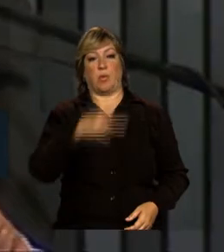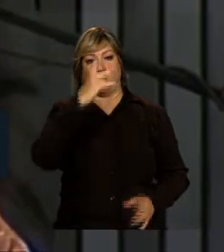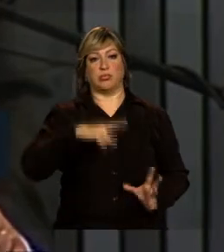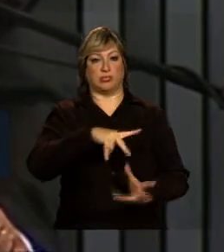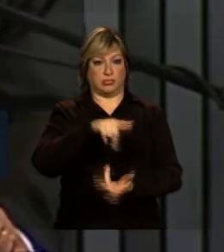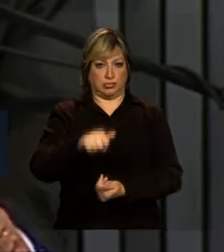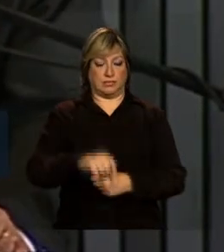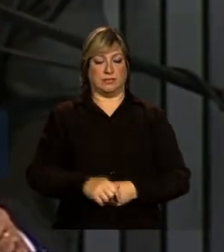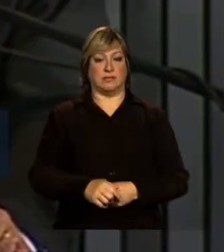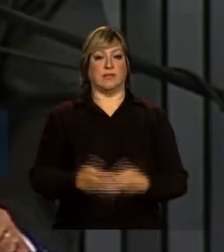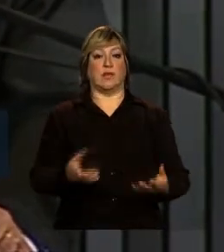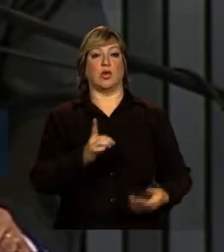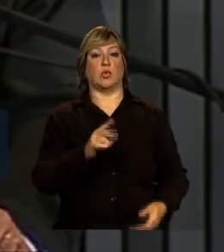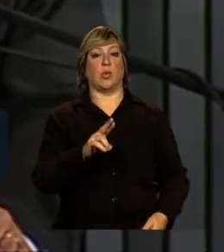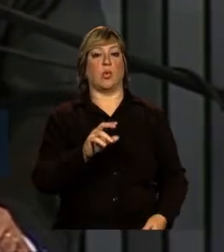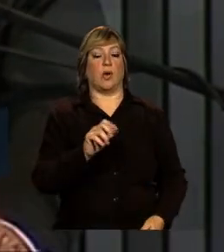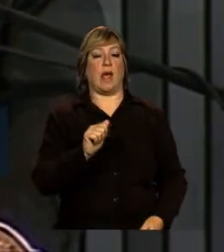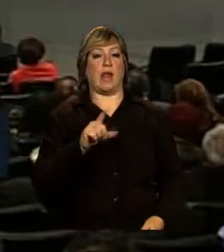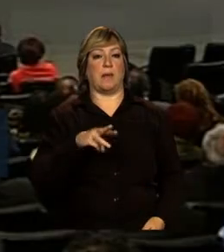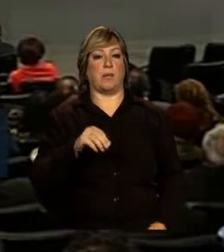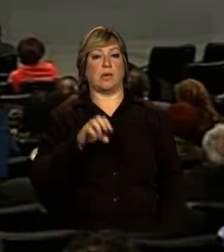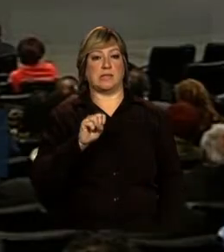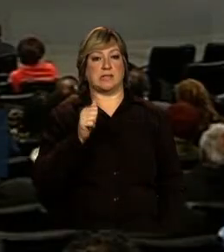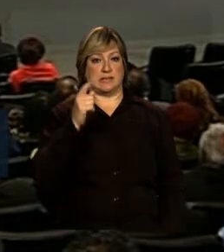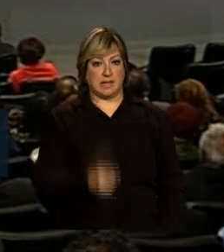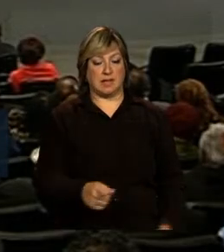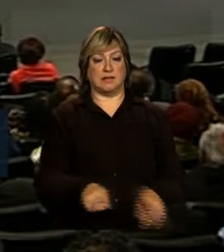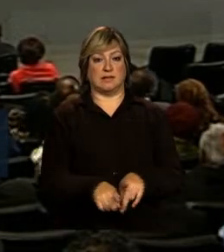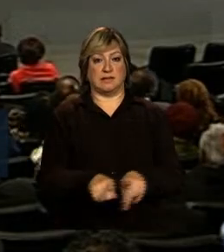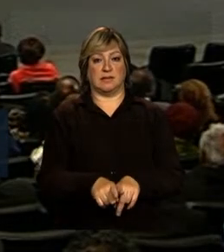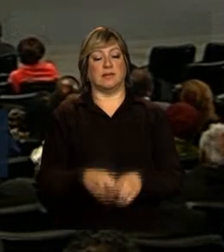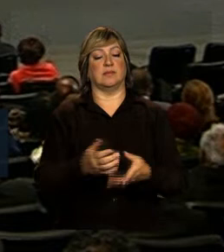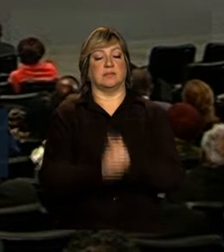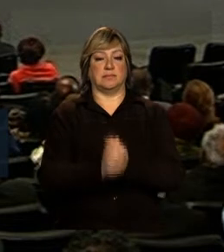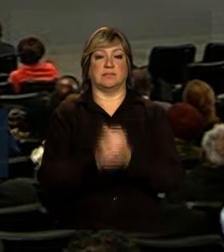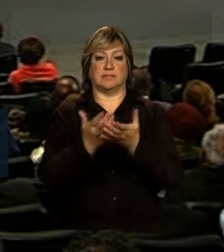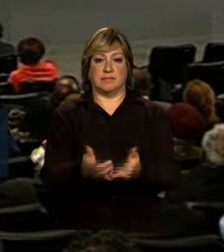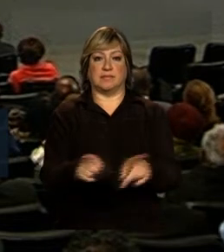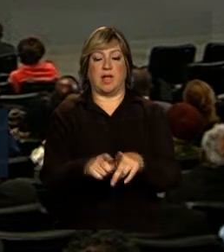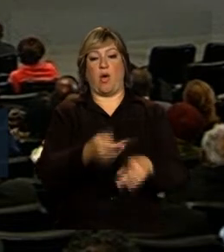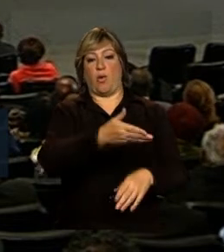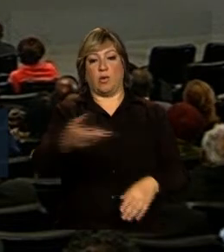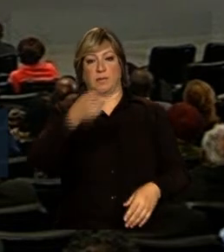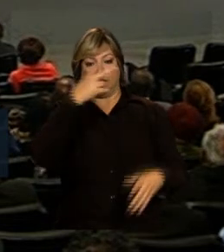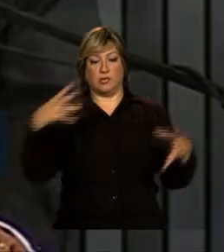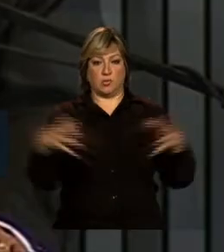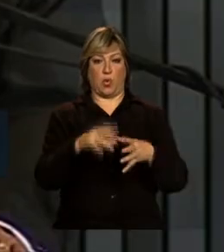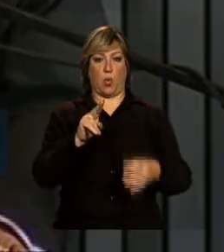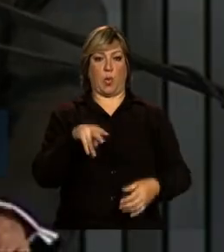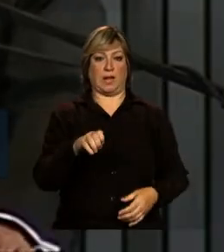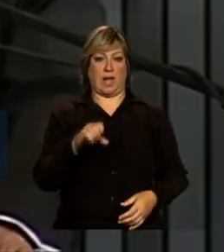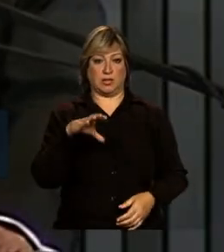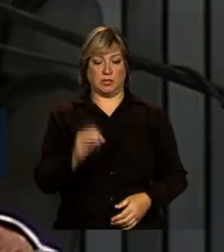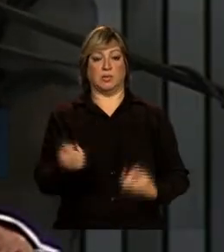Portanto, doutor Ali Mussá, Iê, ao tempo que o saúdo e aos demais membros da Unesco